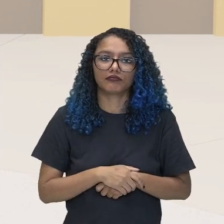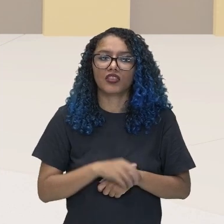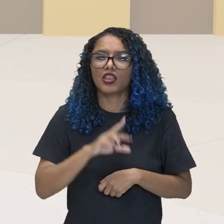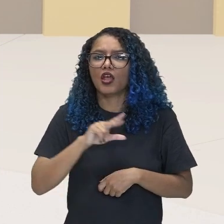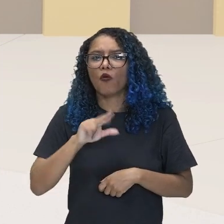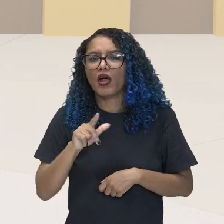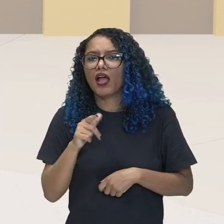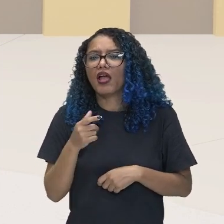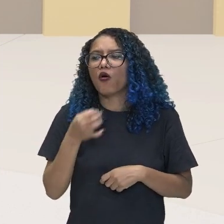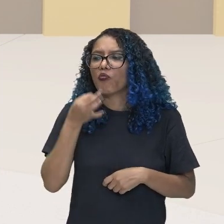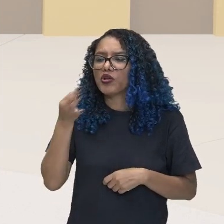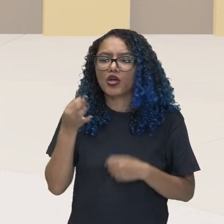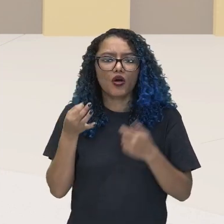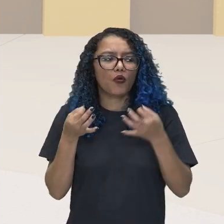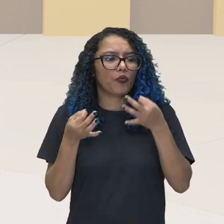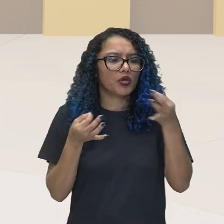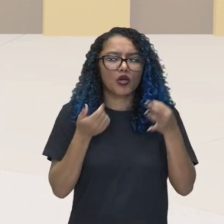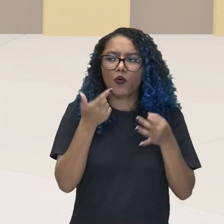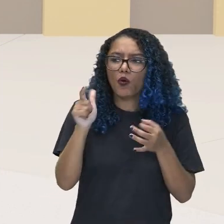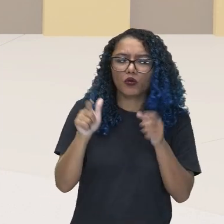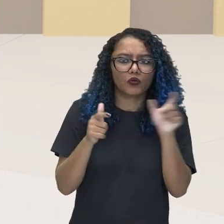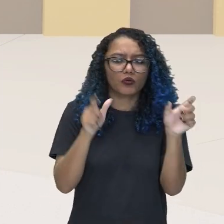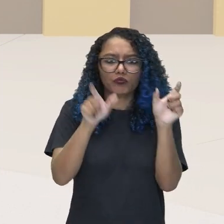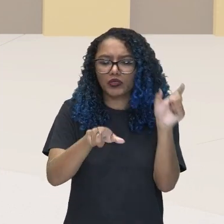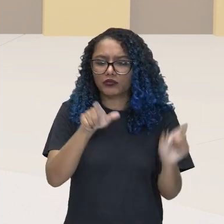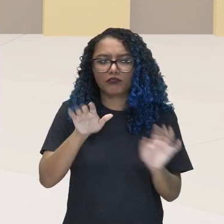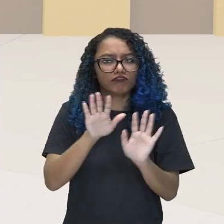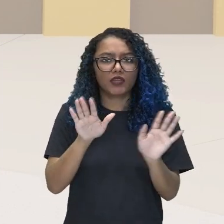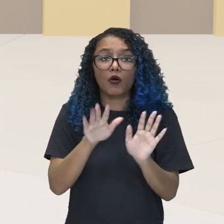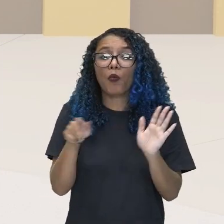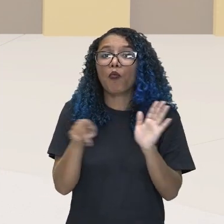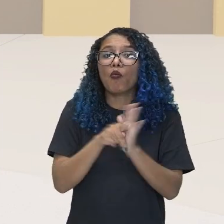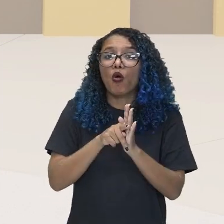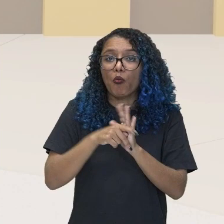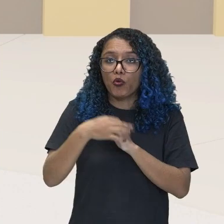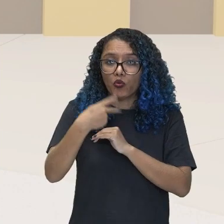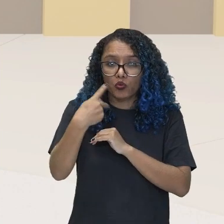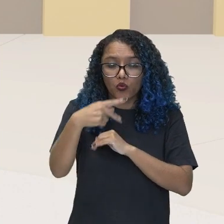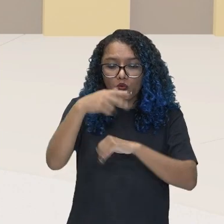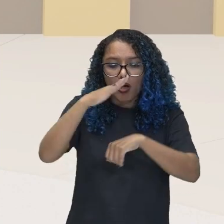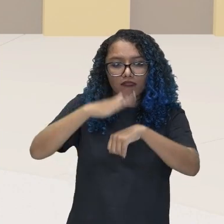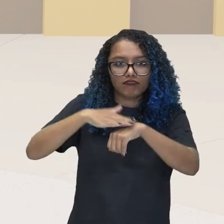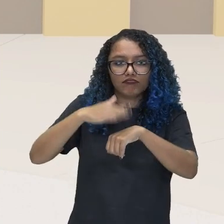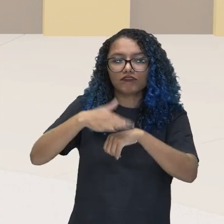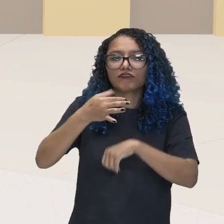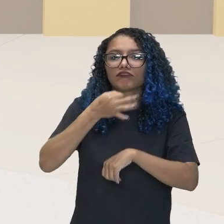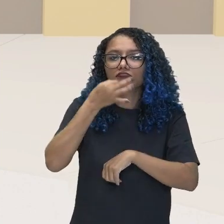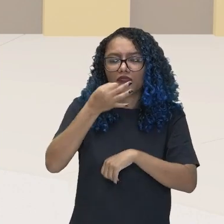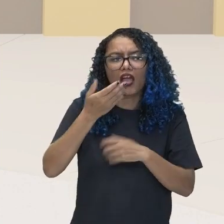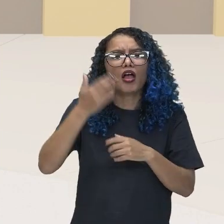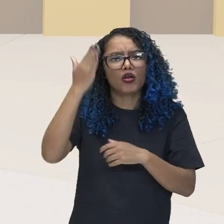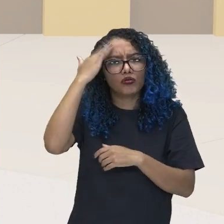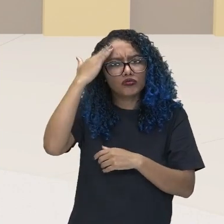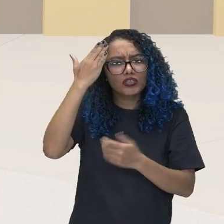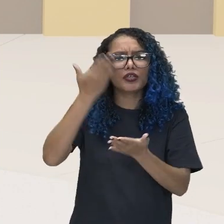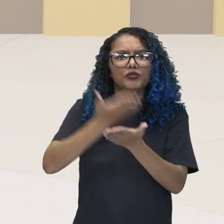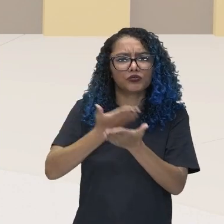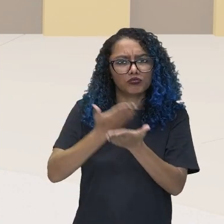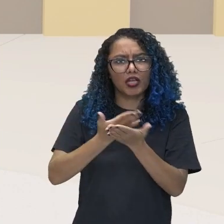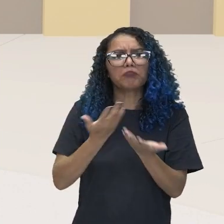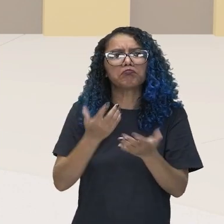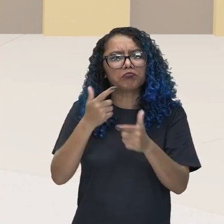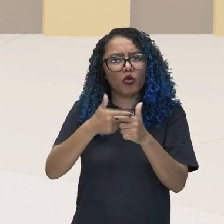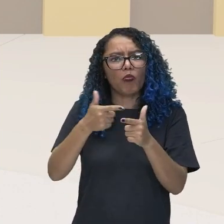disse-me disse. Eu tenho aquele tópico, eu estudei, eu sei do que eu estou falando, e aí eu encontro uma